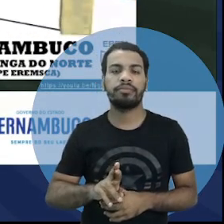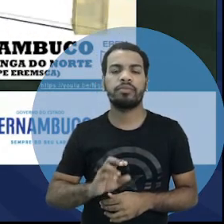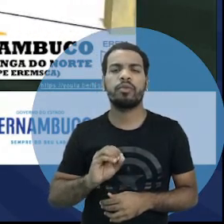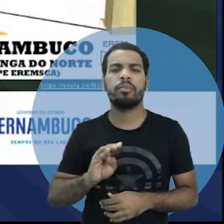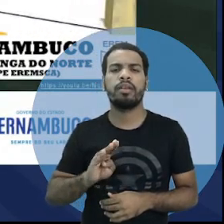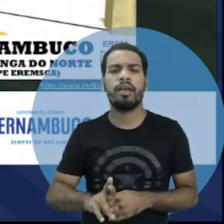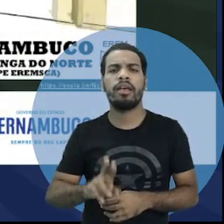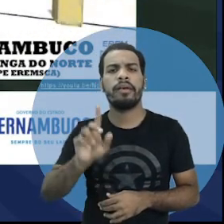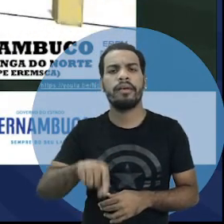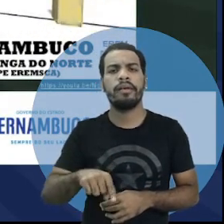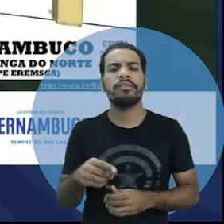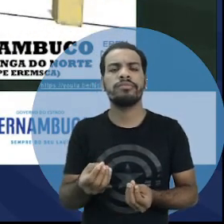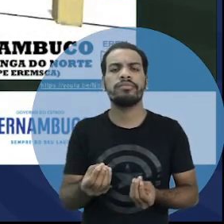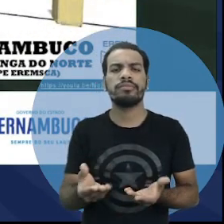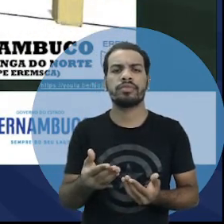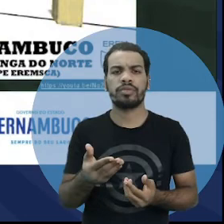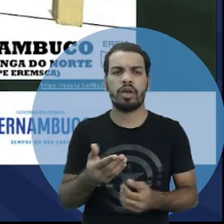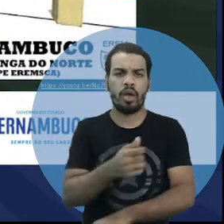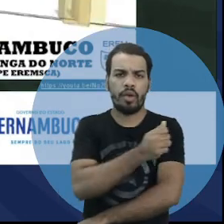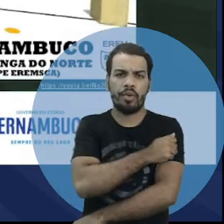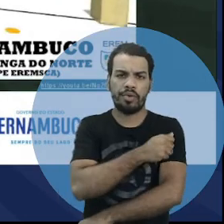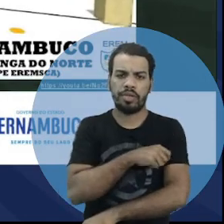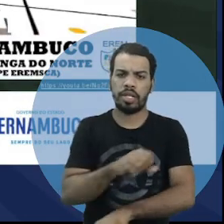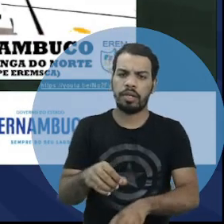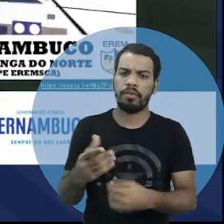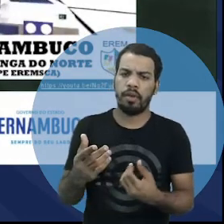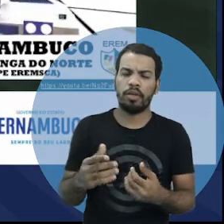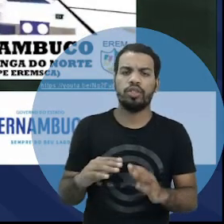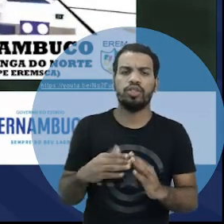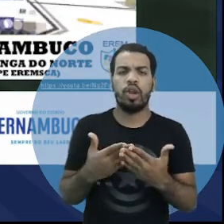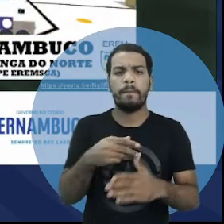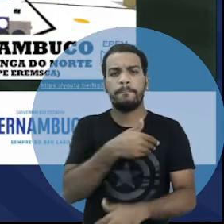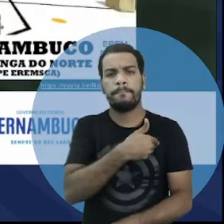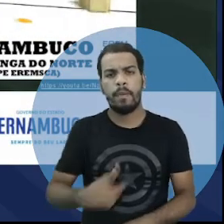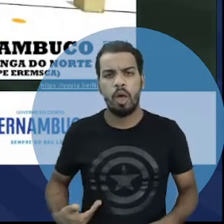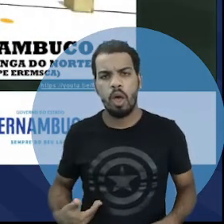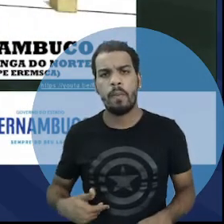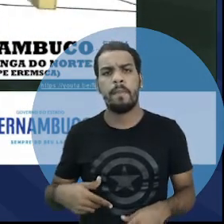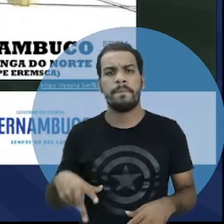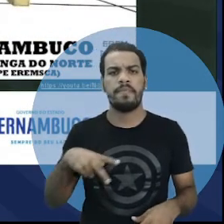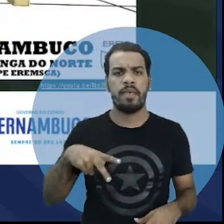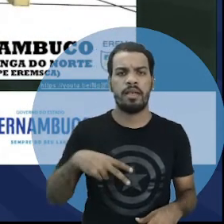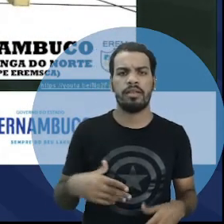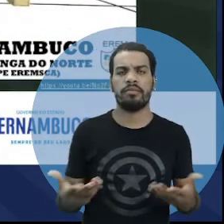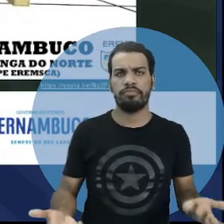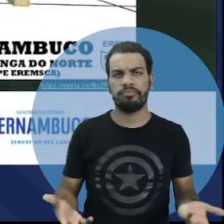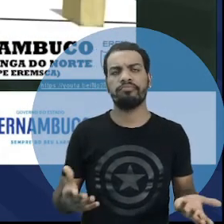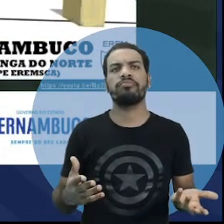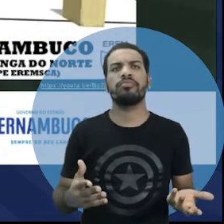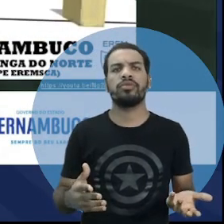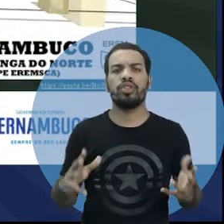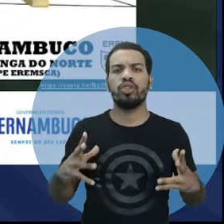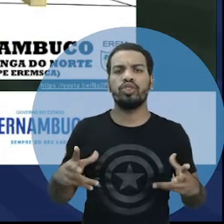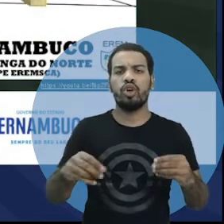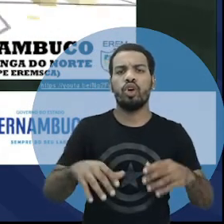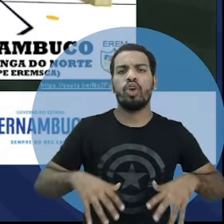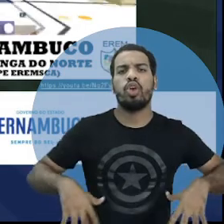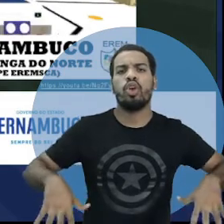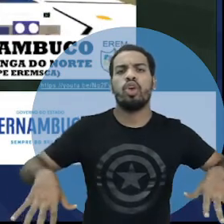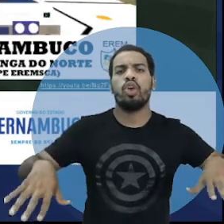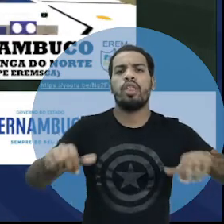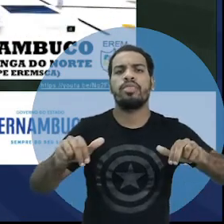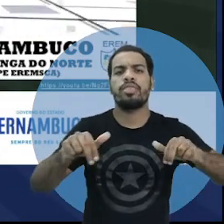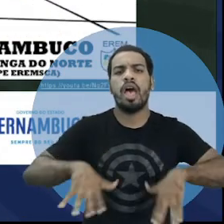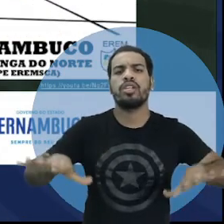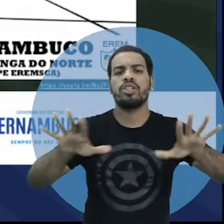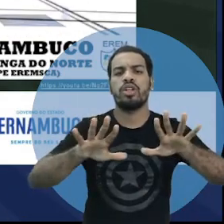qualquer estudante, tá? Pode ser de escola pública ou privada, do ensino fundamental, médio, técnico, em todo o território aí nacional,